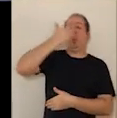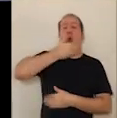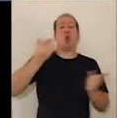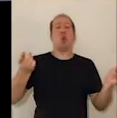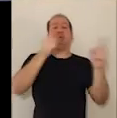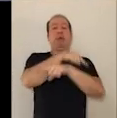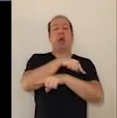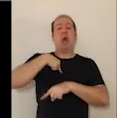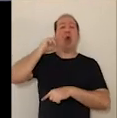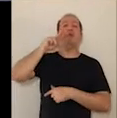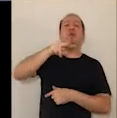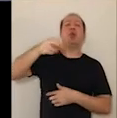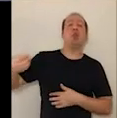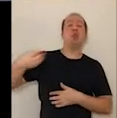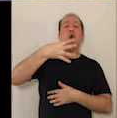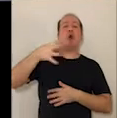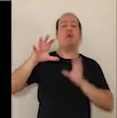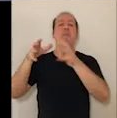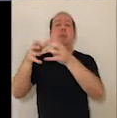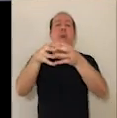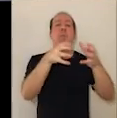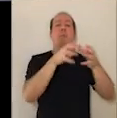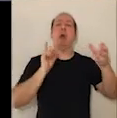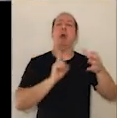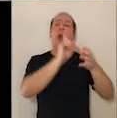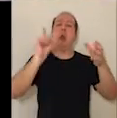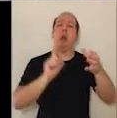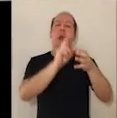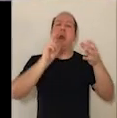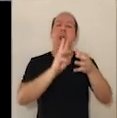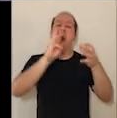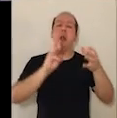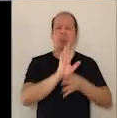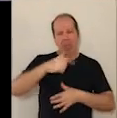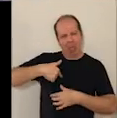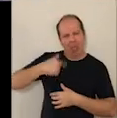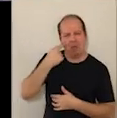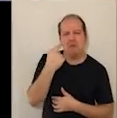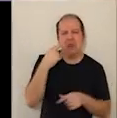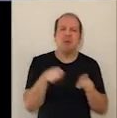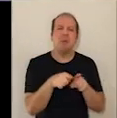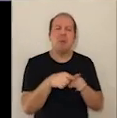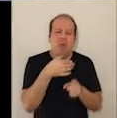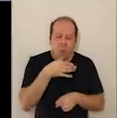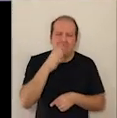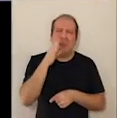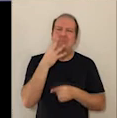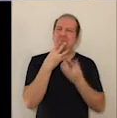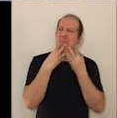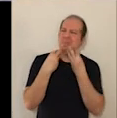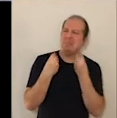Ao contrário, vi muitos novos se juntarem a eles. Eu vivo mal, porventura. Tem gosto de água, o meu